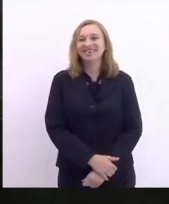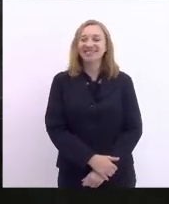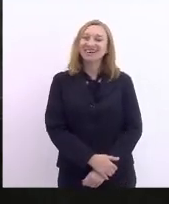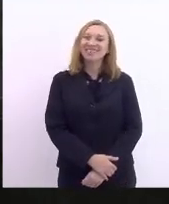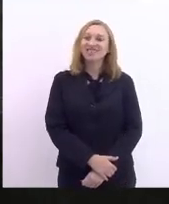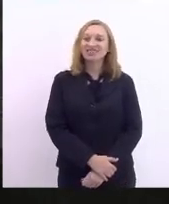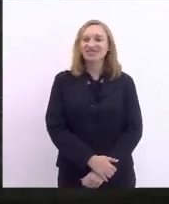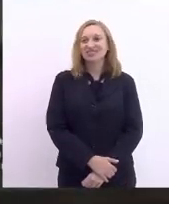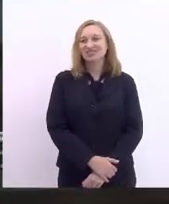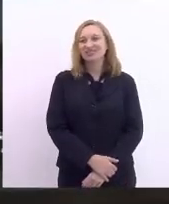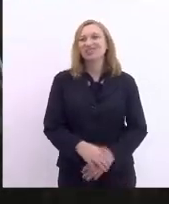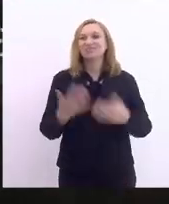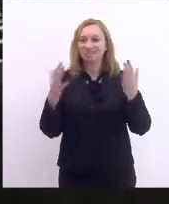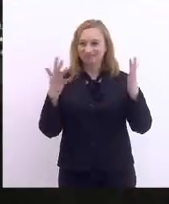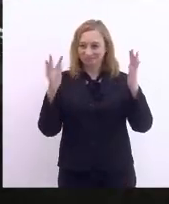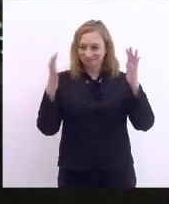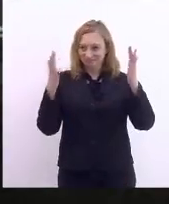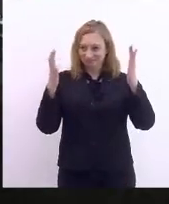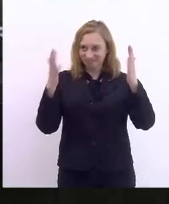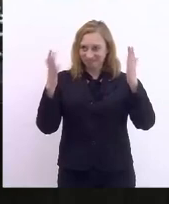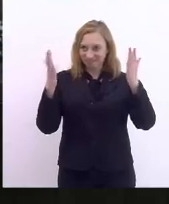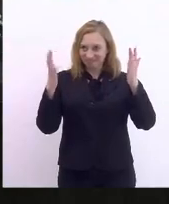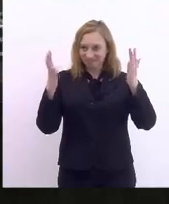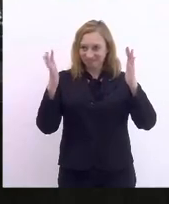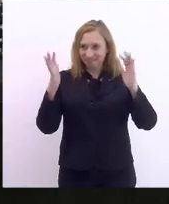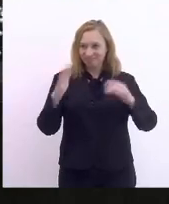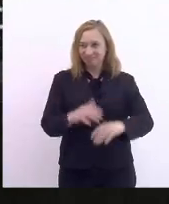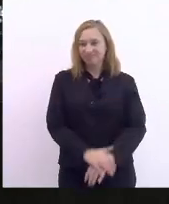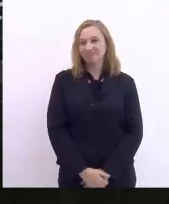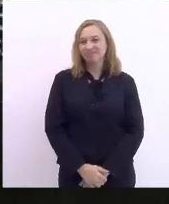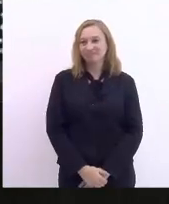a fotografia é